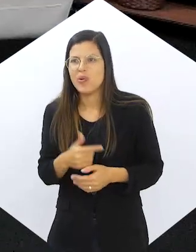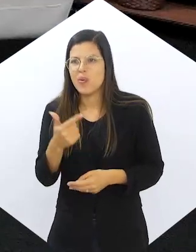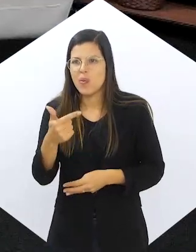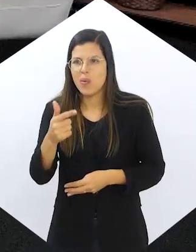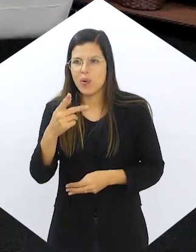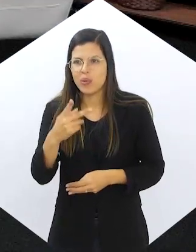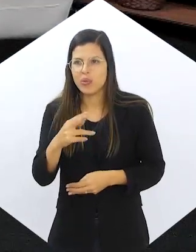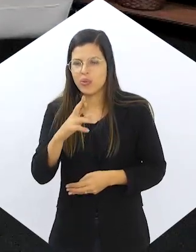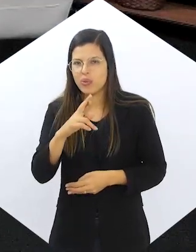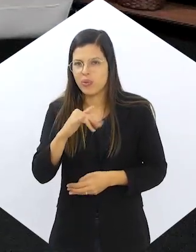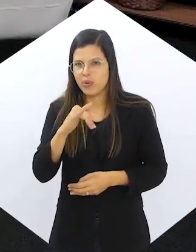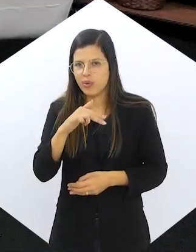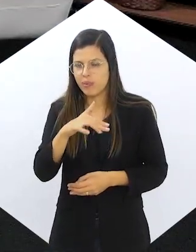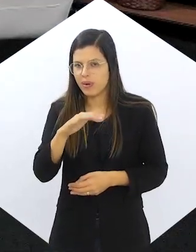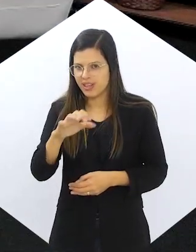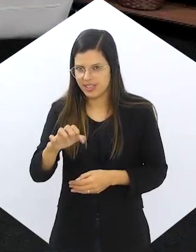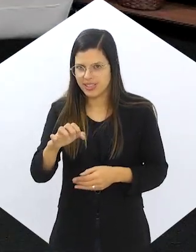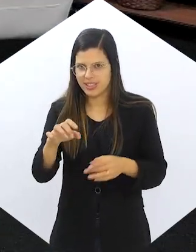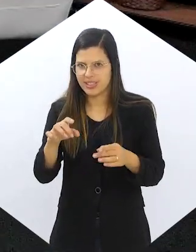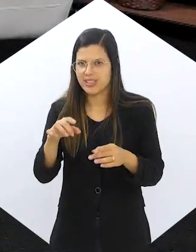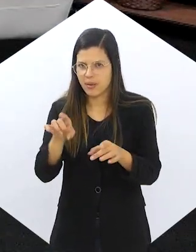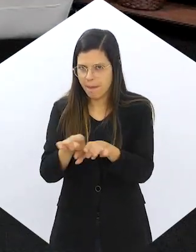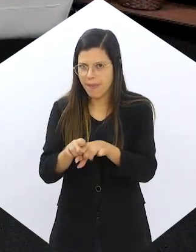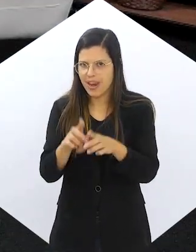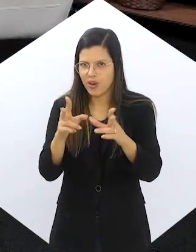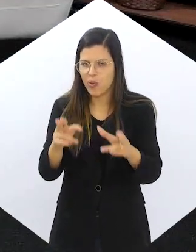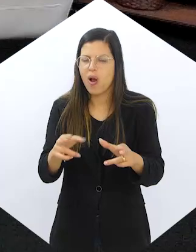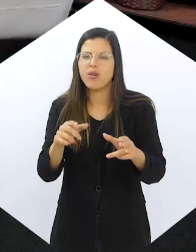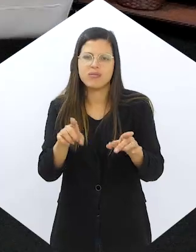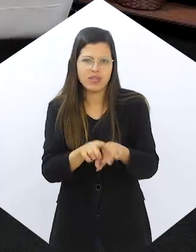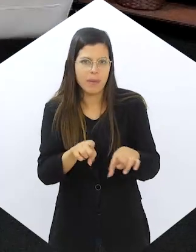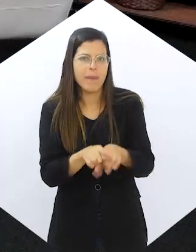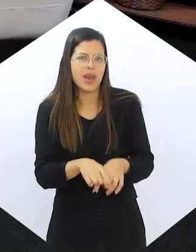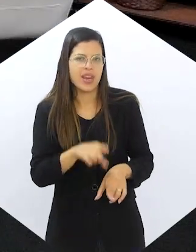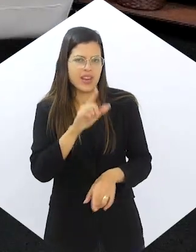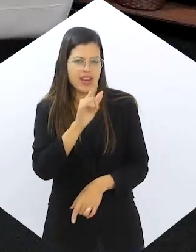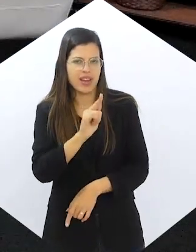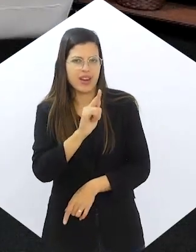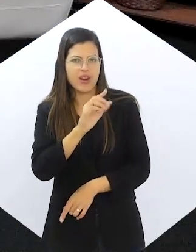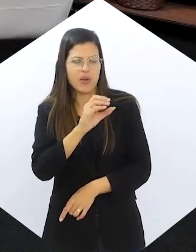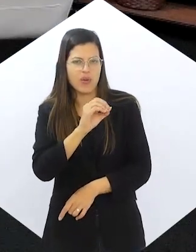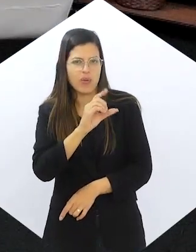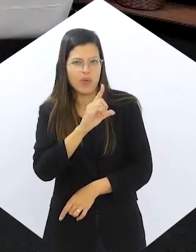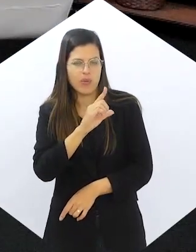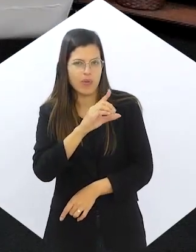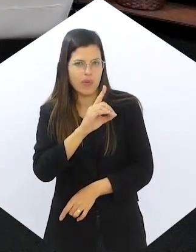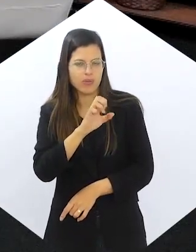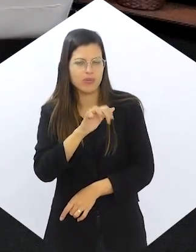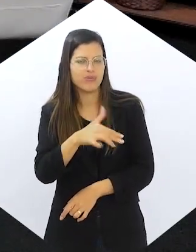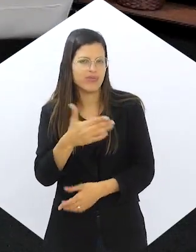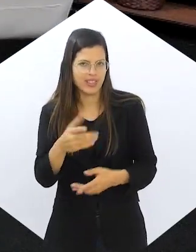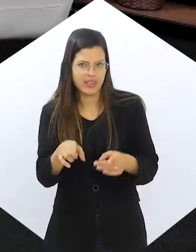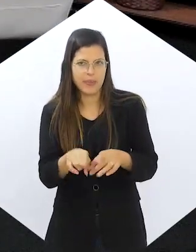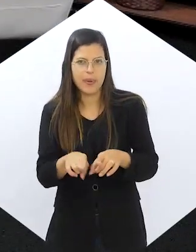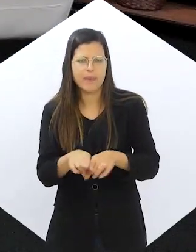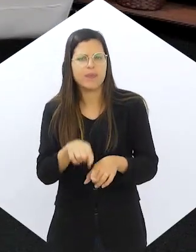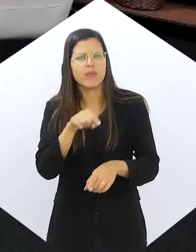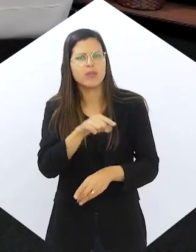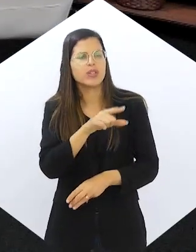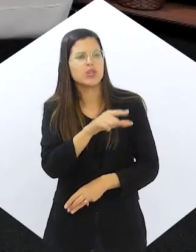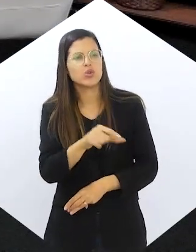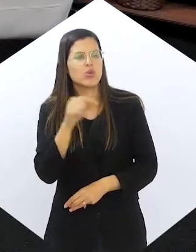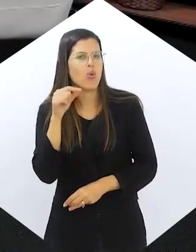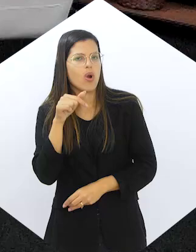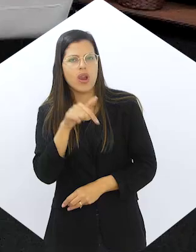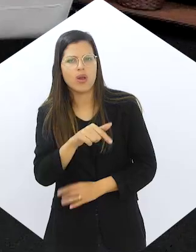o Prince, também era assim? Era um Golden também. Você optou... Ele só era mais claro um pouco. Era mais clarinho? Mais claro. Você optou pelo